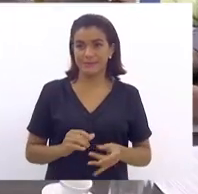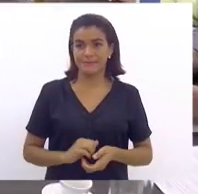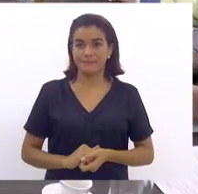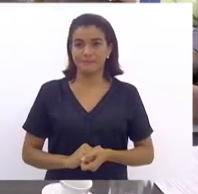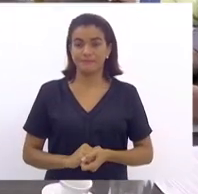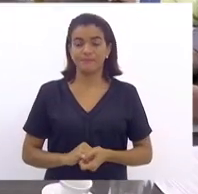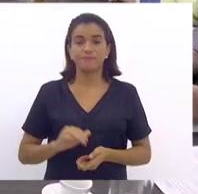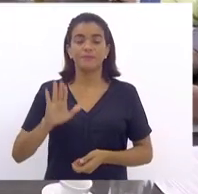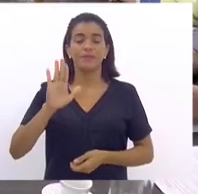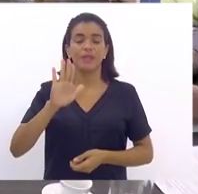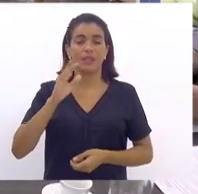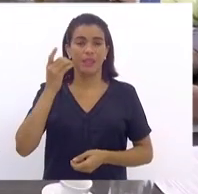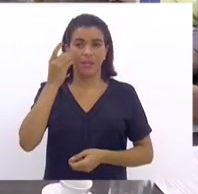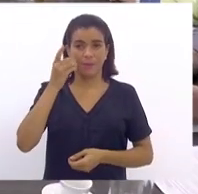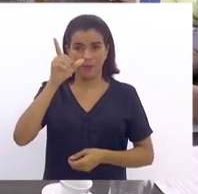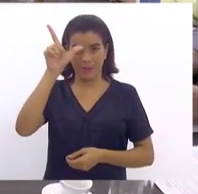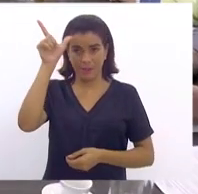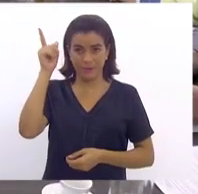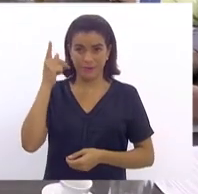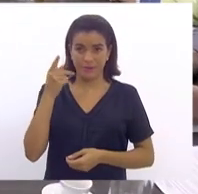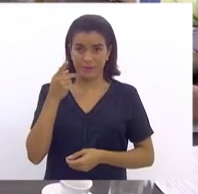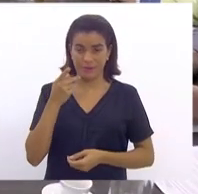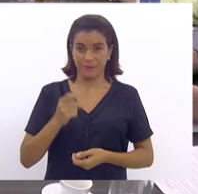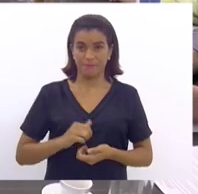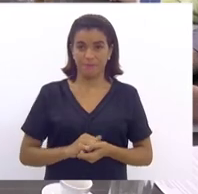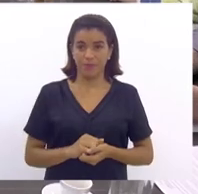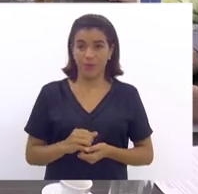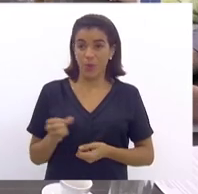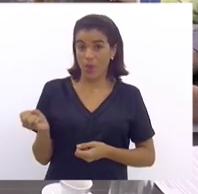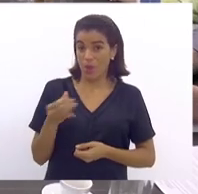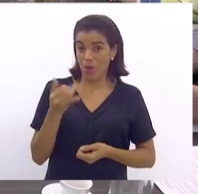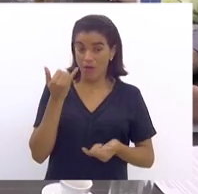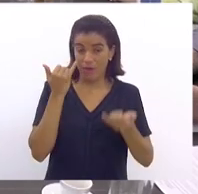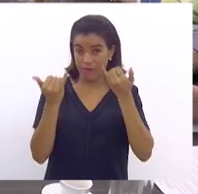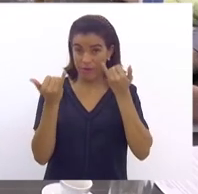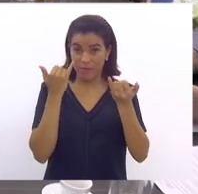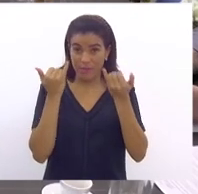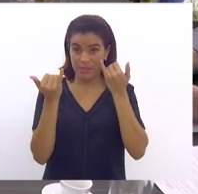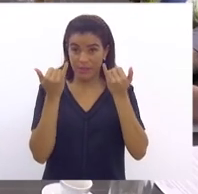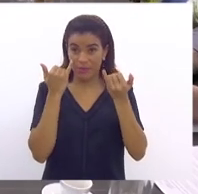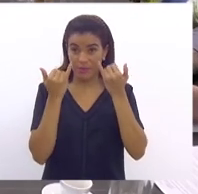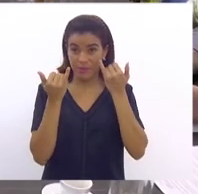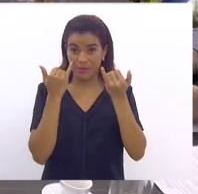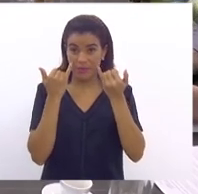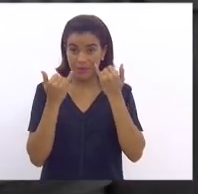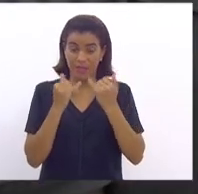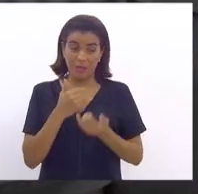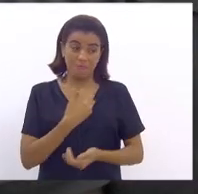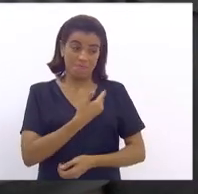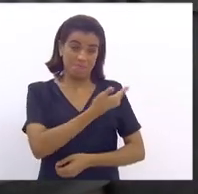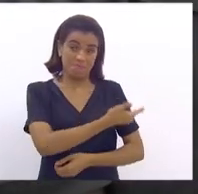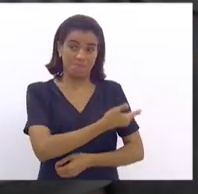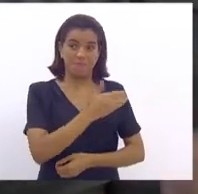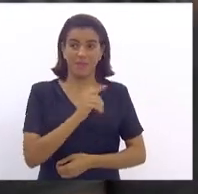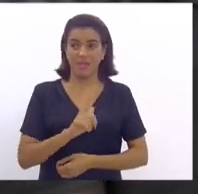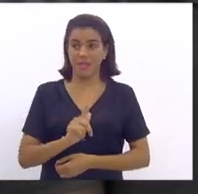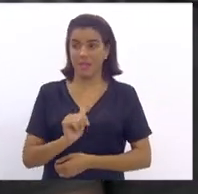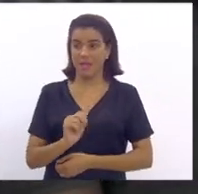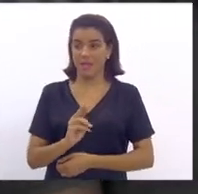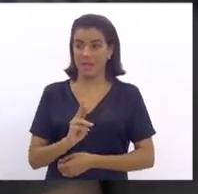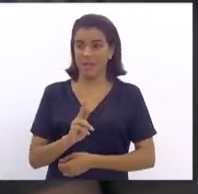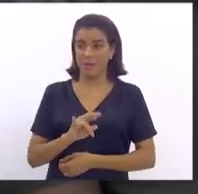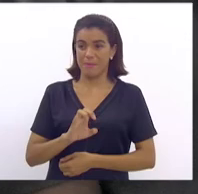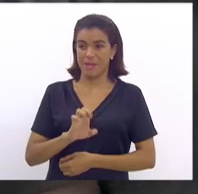Desculpa, deputado Luiz Paulo. Uma informação aqui nova, que a Gabriela aqui está me passando, fazendo